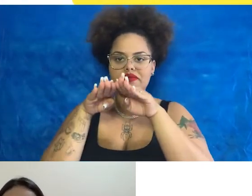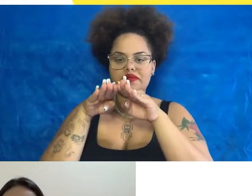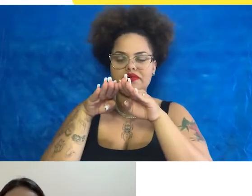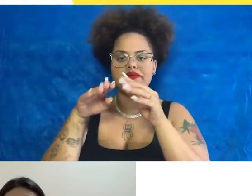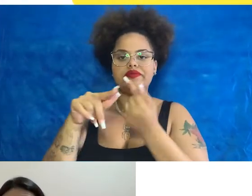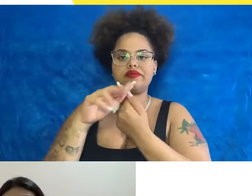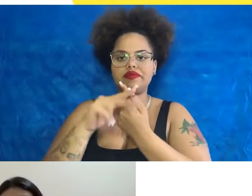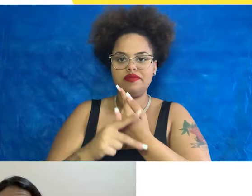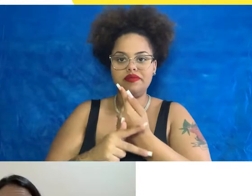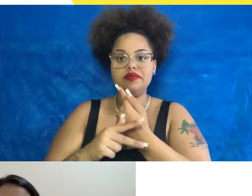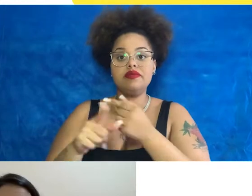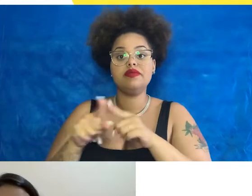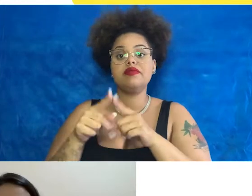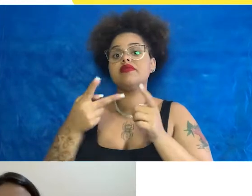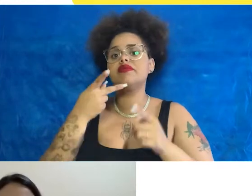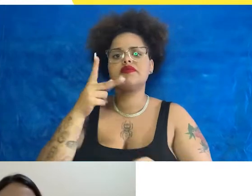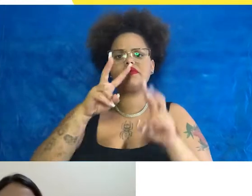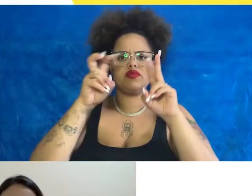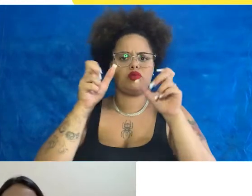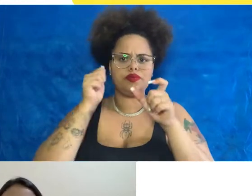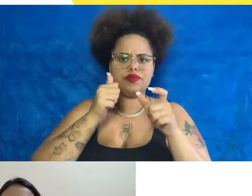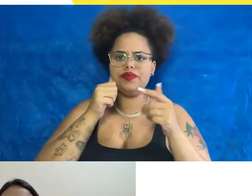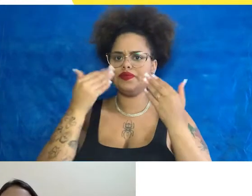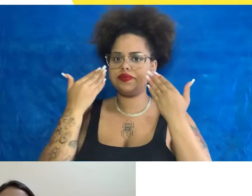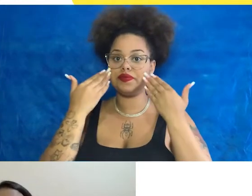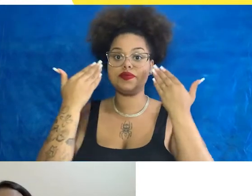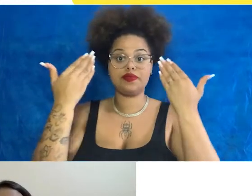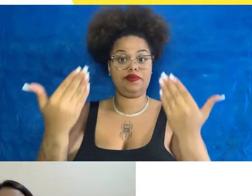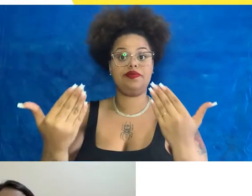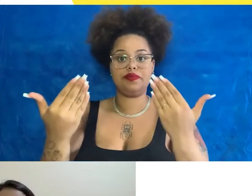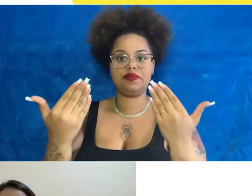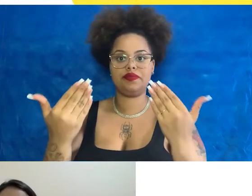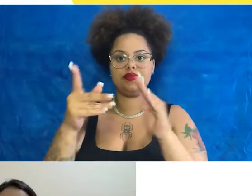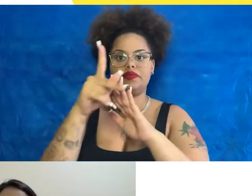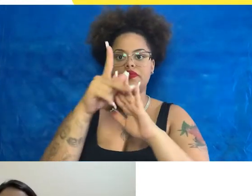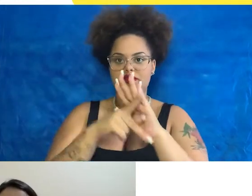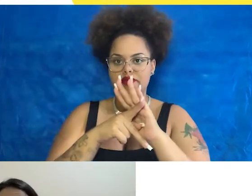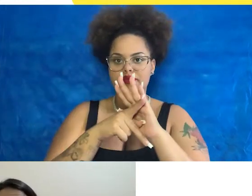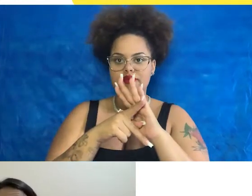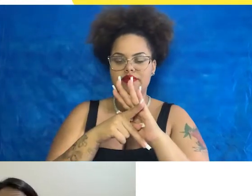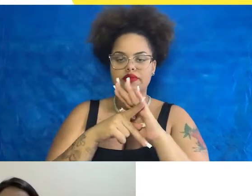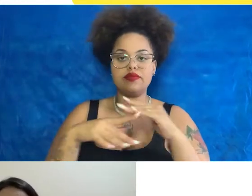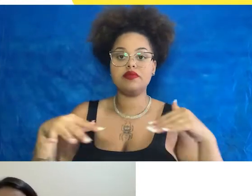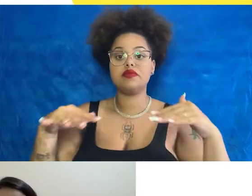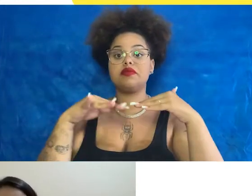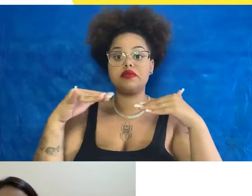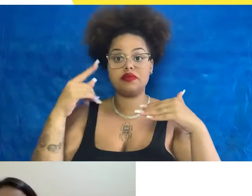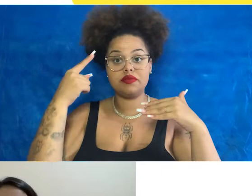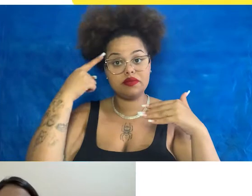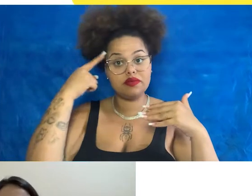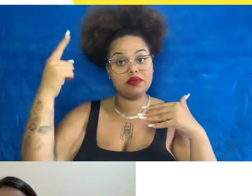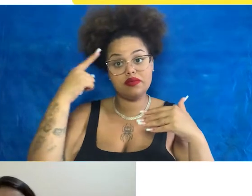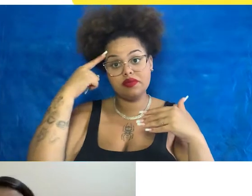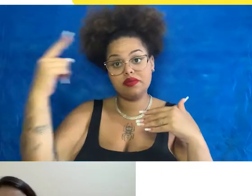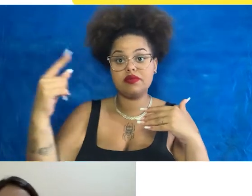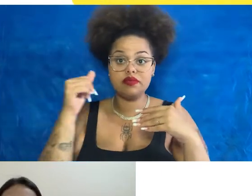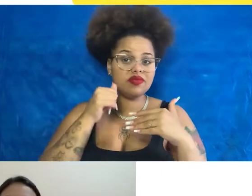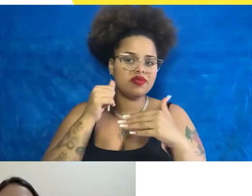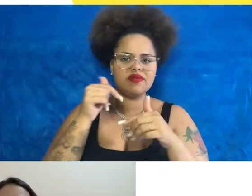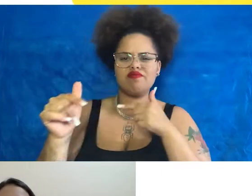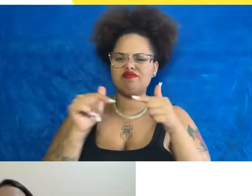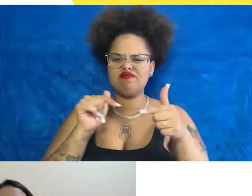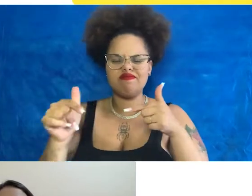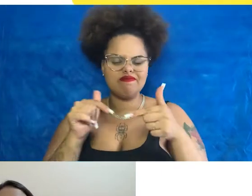e a gente quer falar sobre mulheres à frente, né, desses projetos nas áreas criativas, né, as mulheres